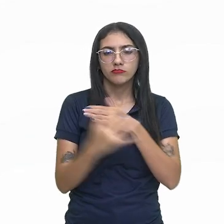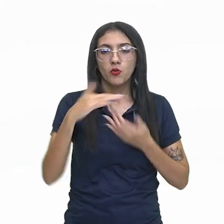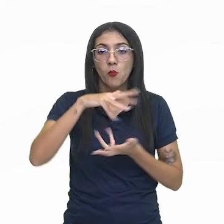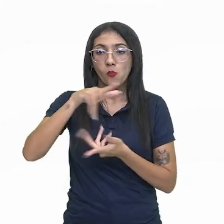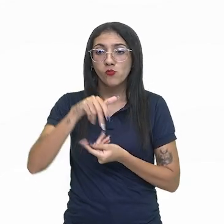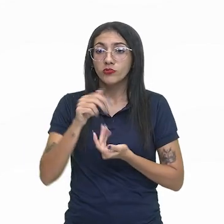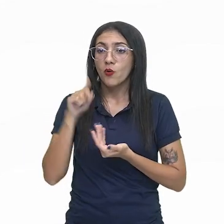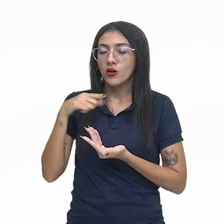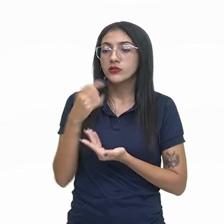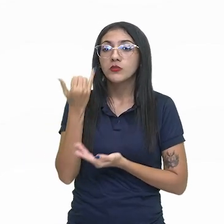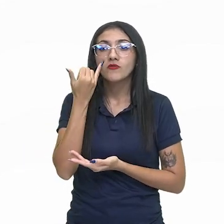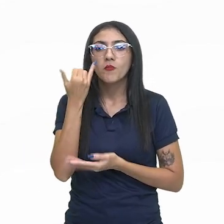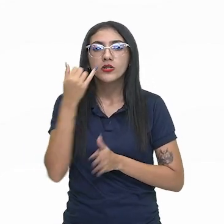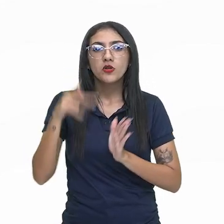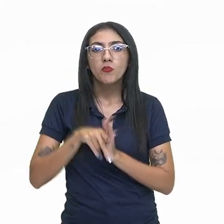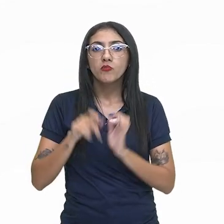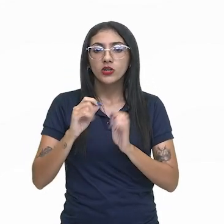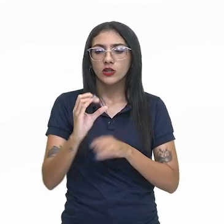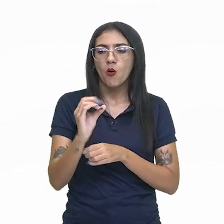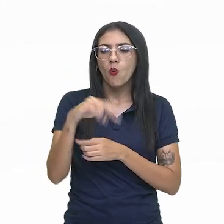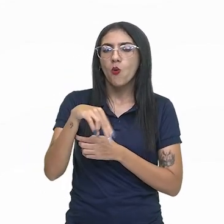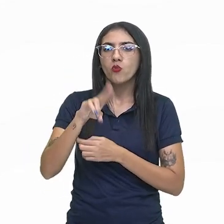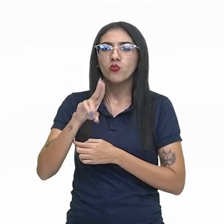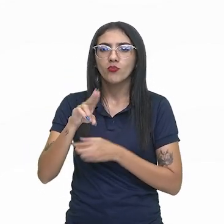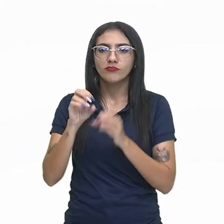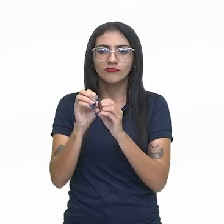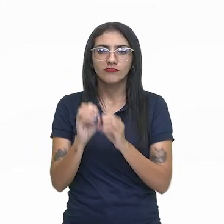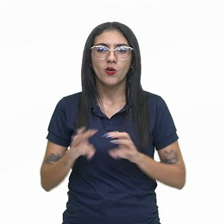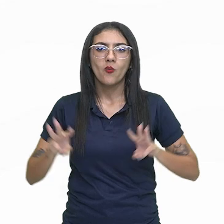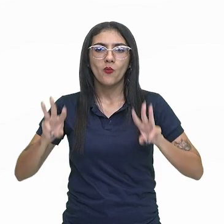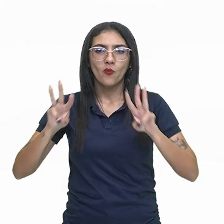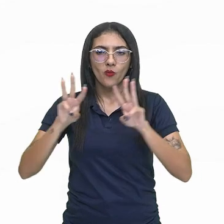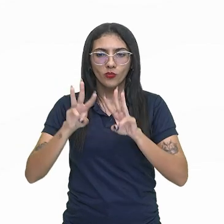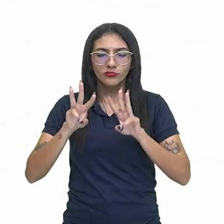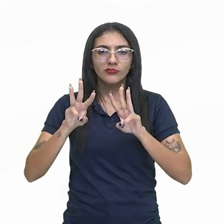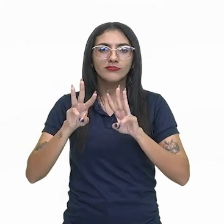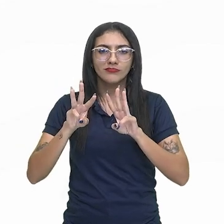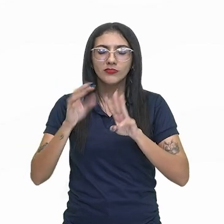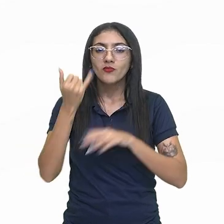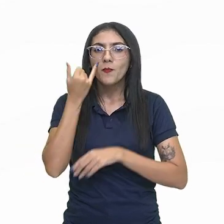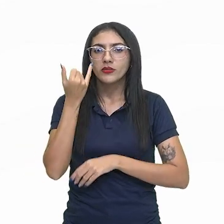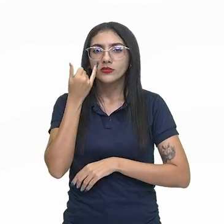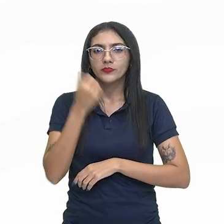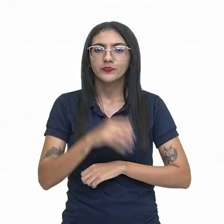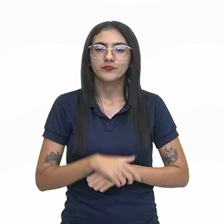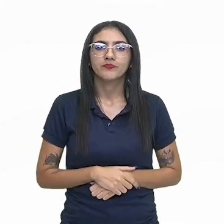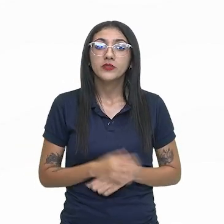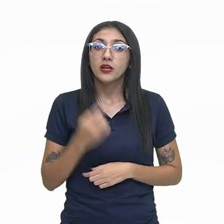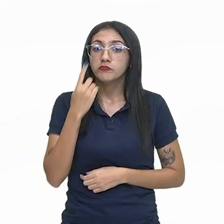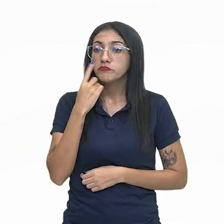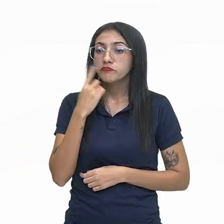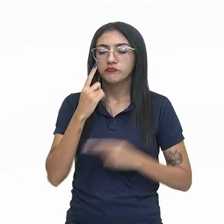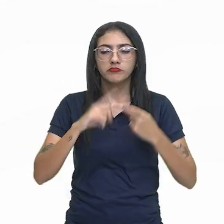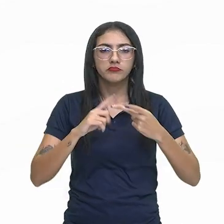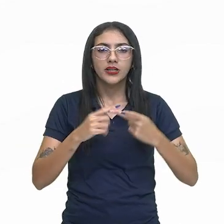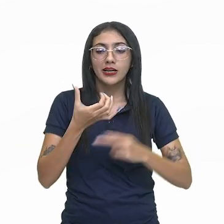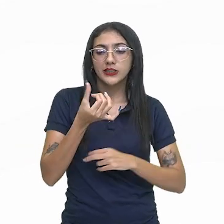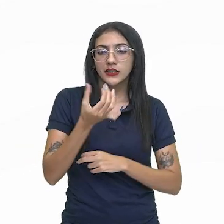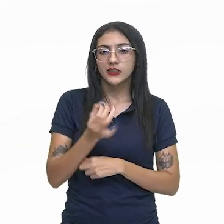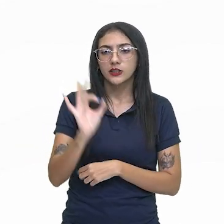da Organização das Nações Unidas ou os dados aí da ONU. E aí nós temos que